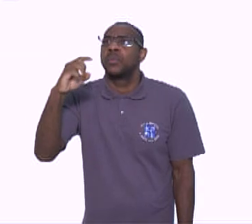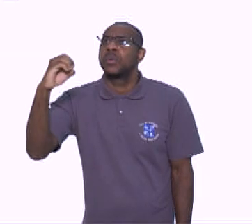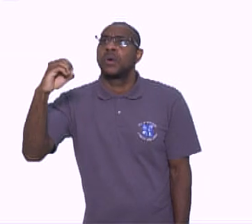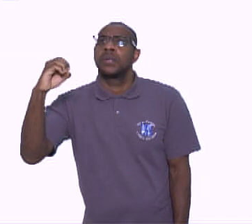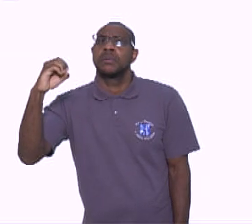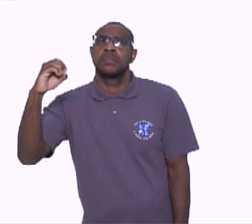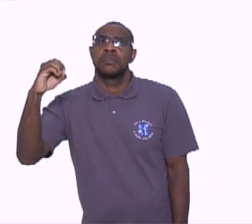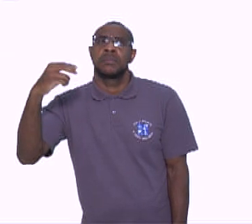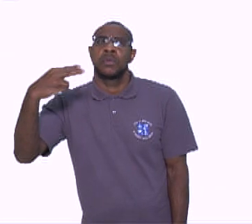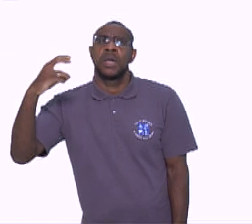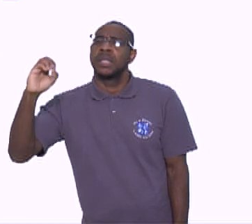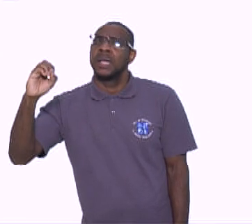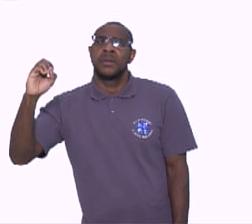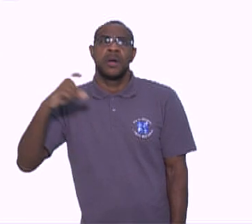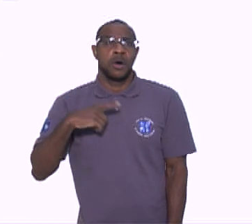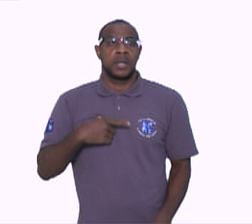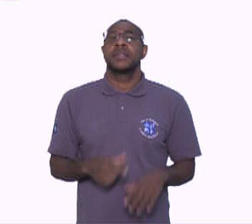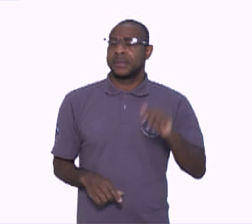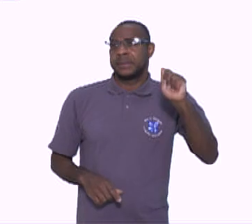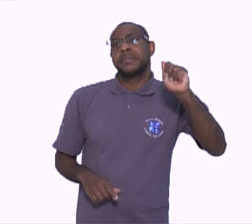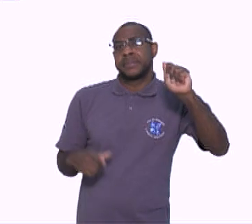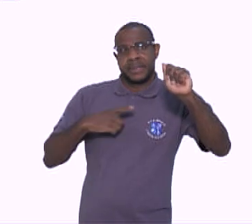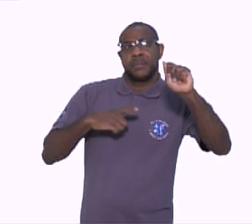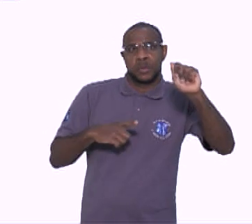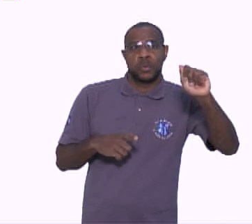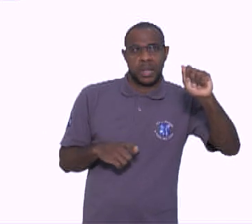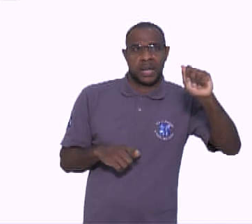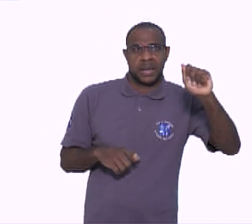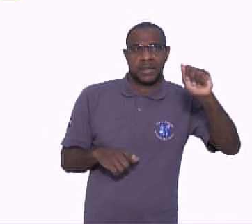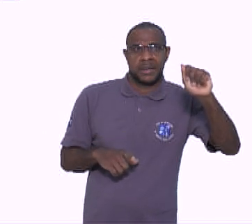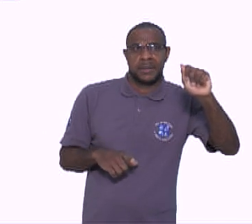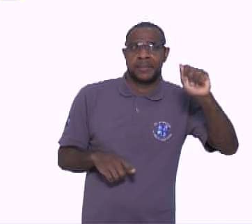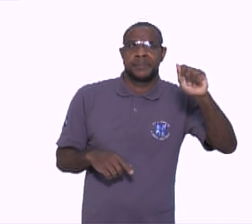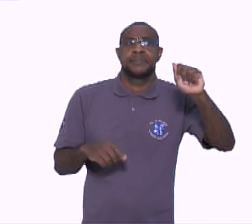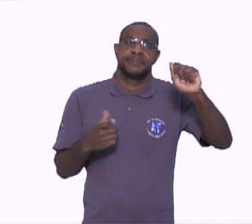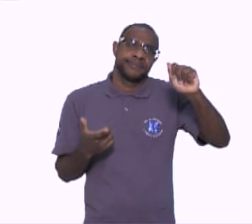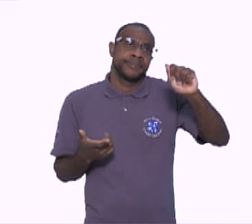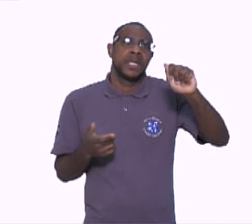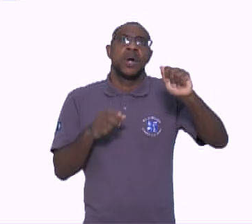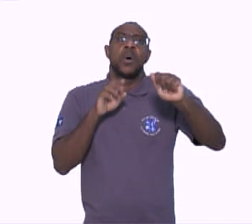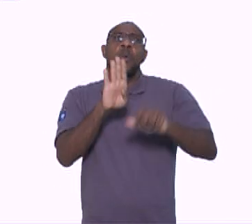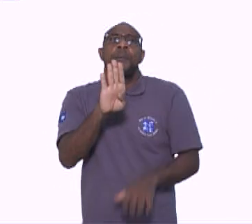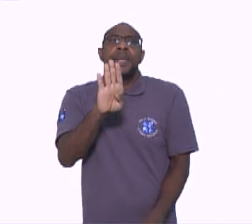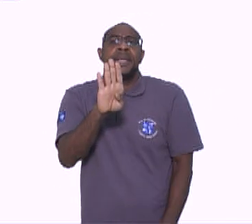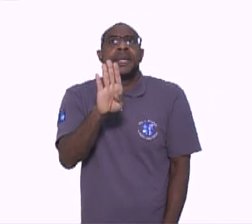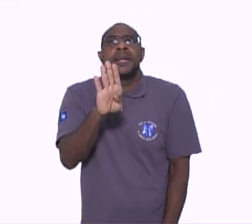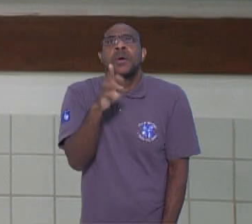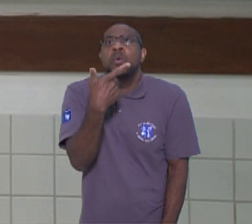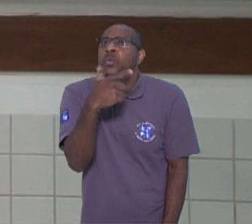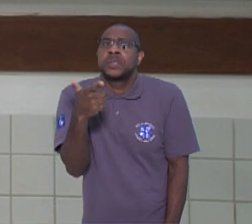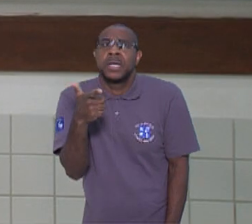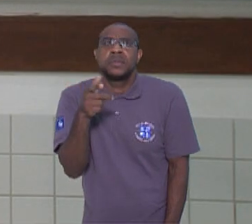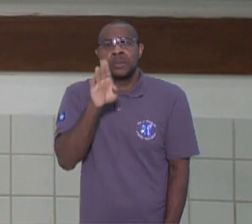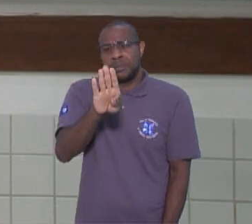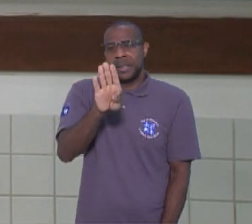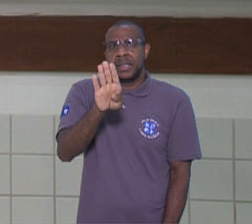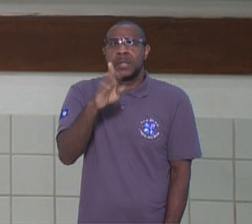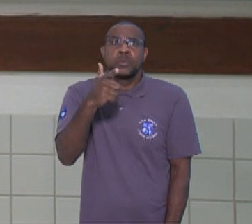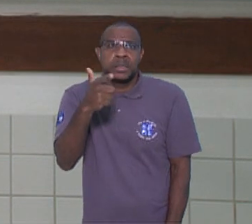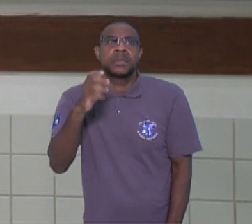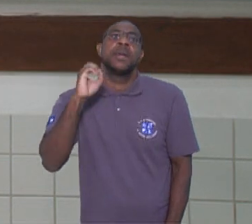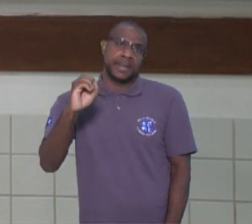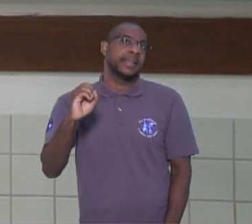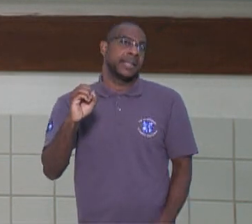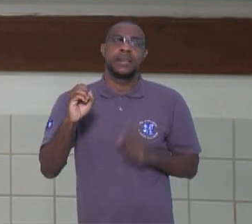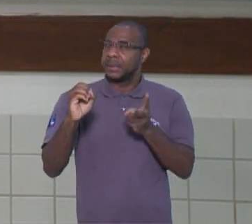Aqui nós temos o a, valor 1, o b, não tem. Se não aparece ali, então subentende-se que ele é zero. E no